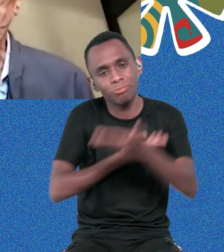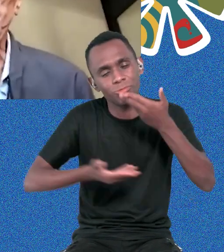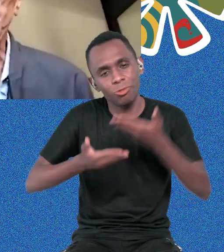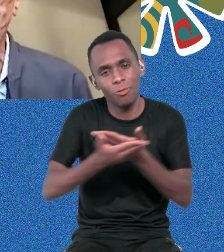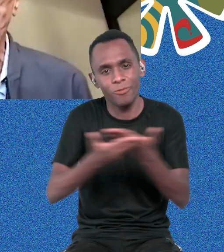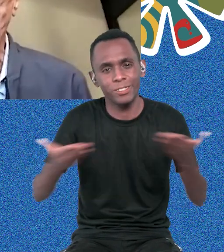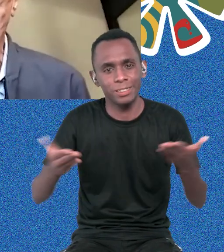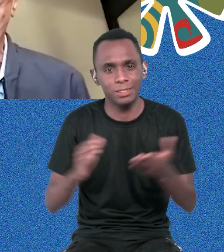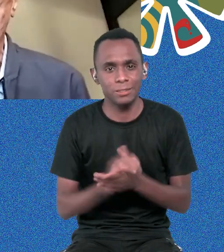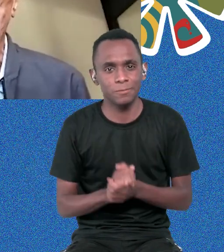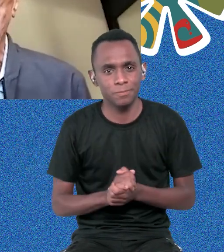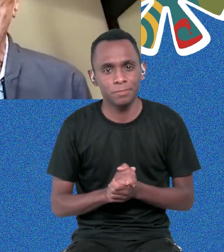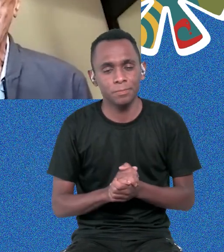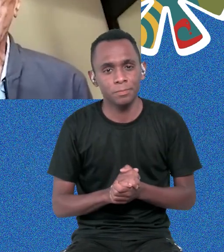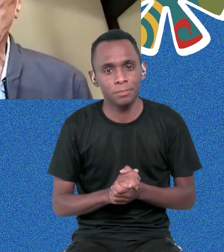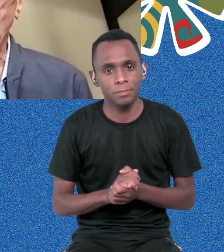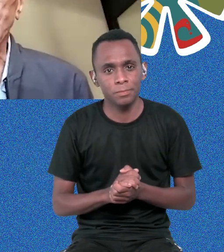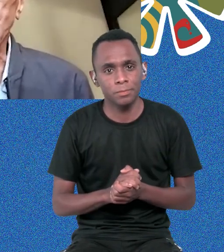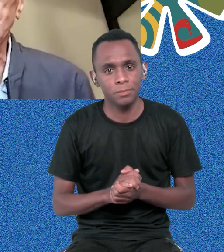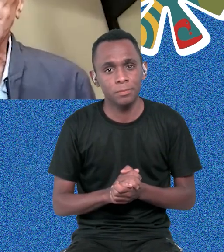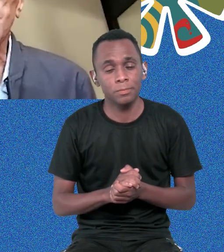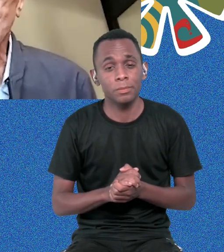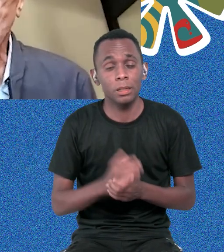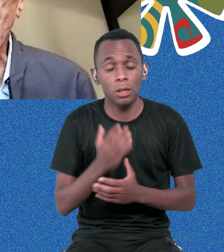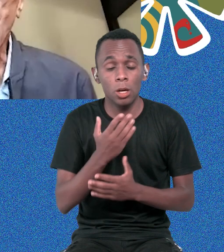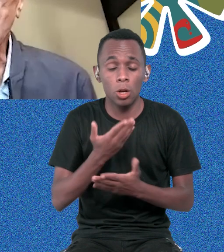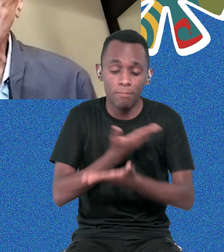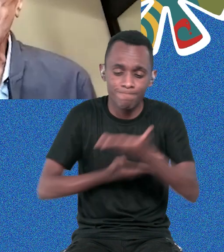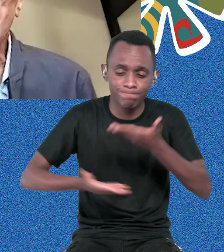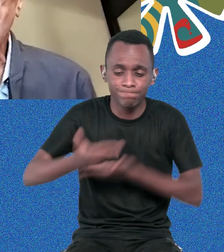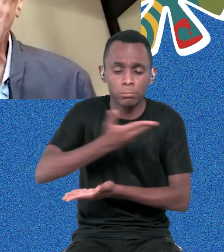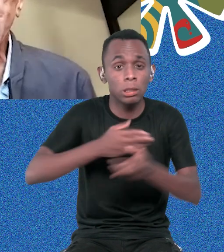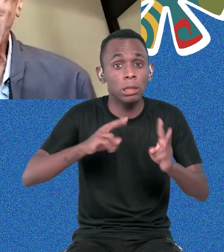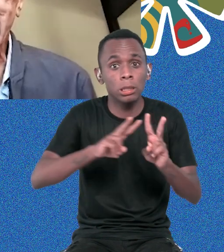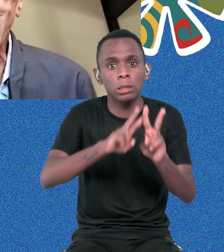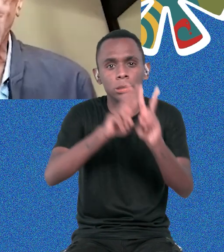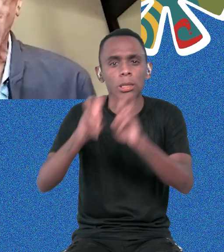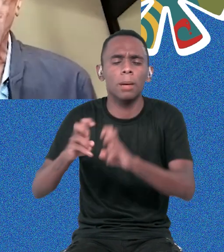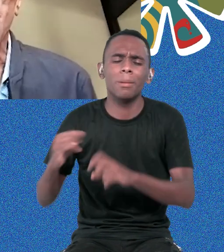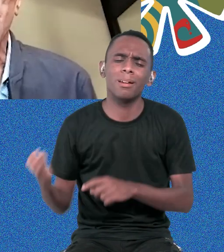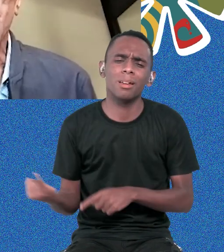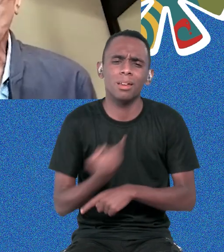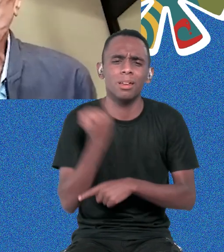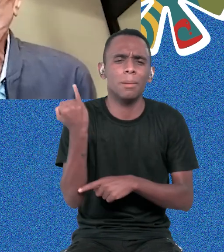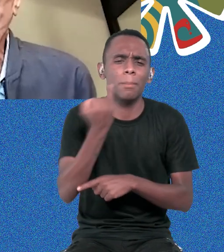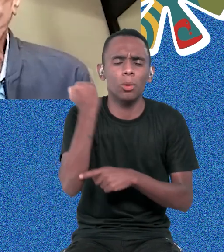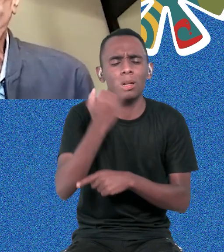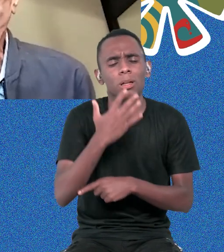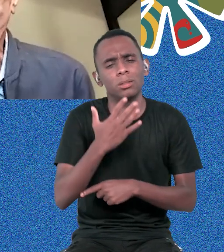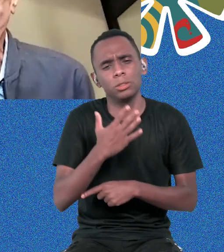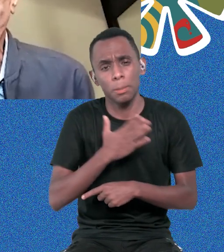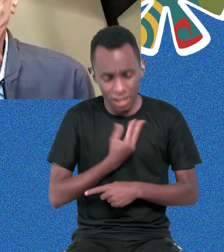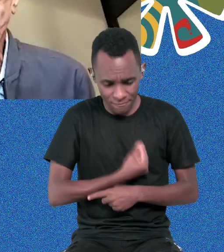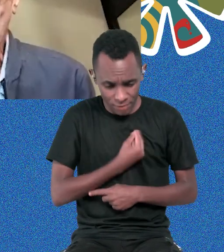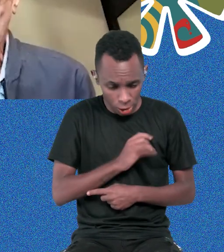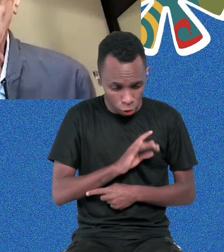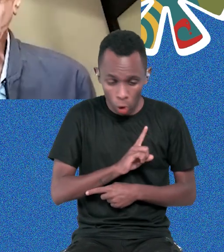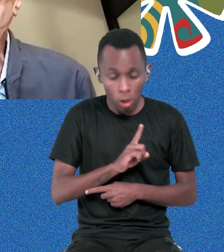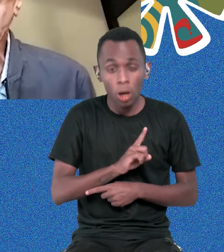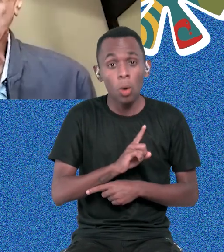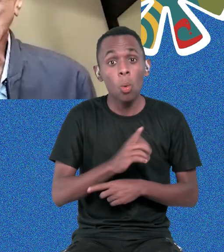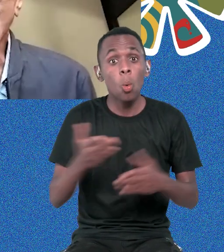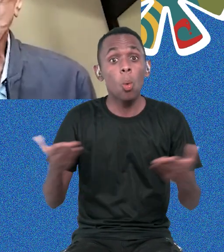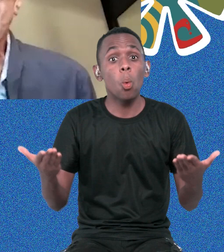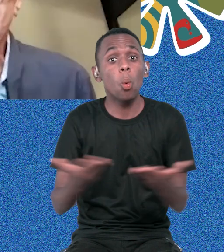com vocês. E dialogar sobre algo que é central, não só na minha vida,